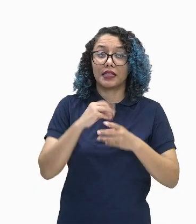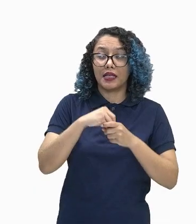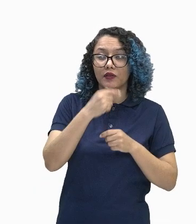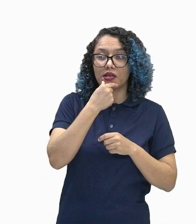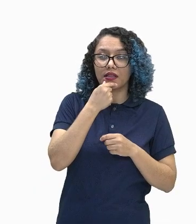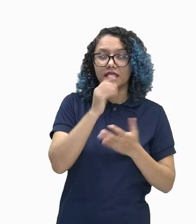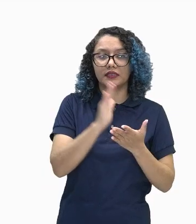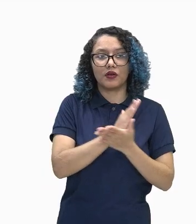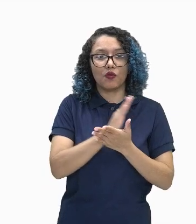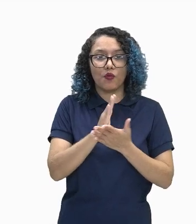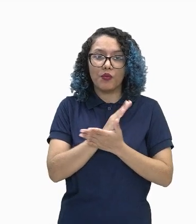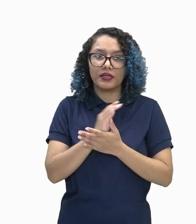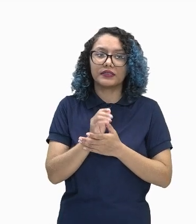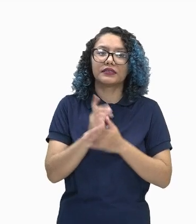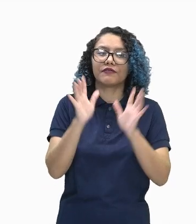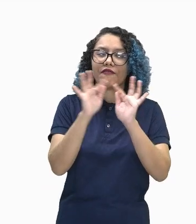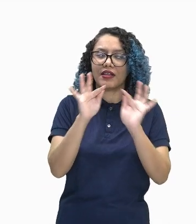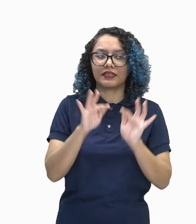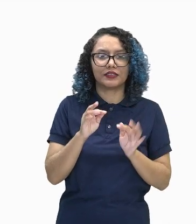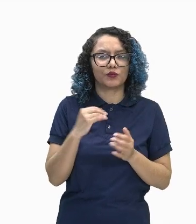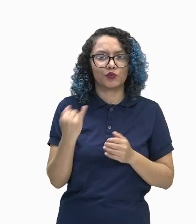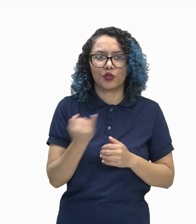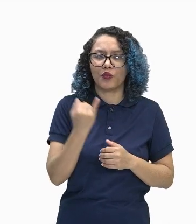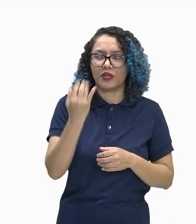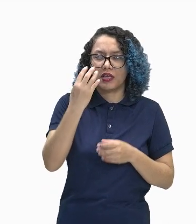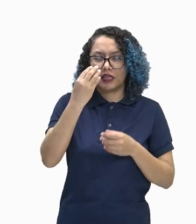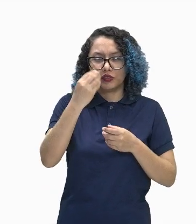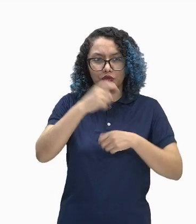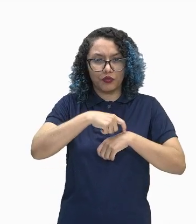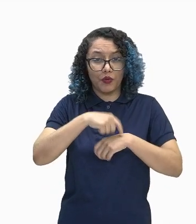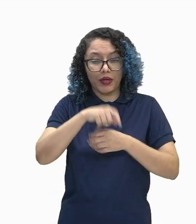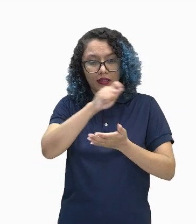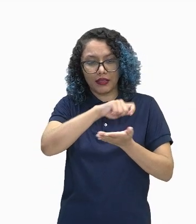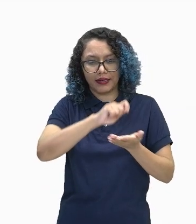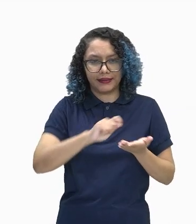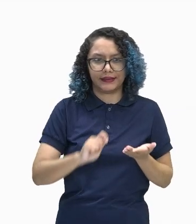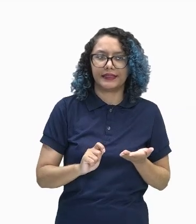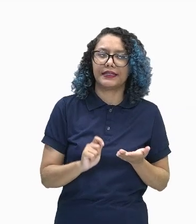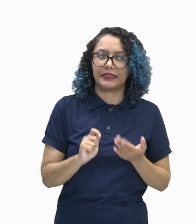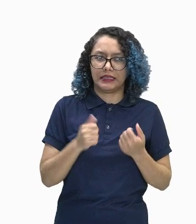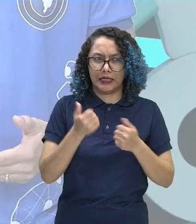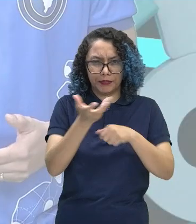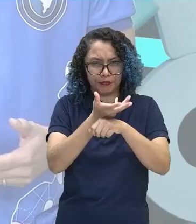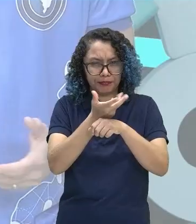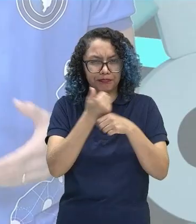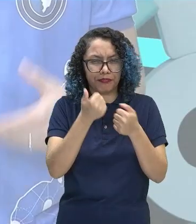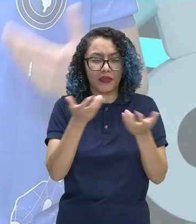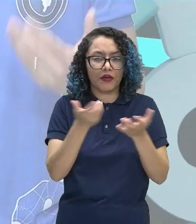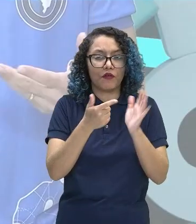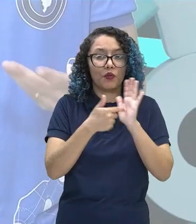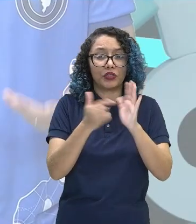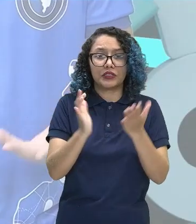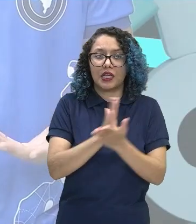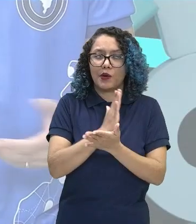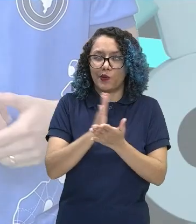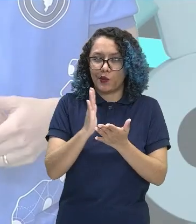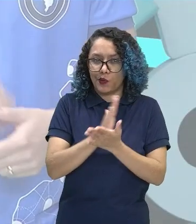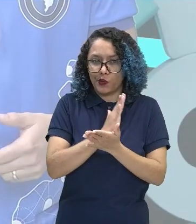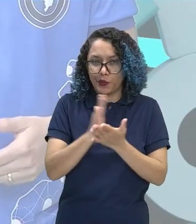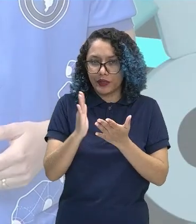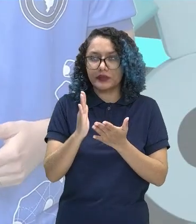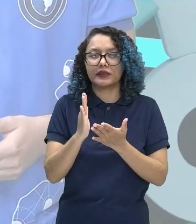serão muito úteis na nossa escrita em linguagem persuasiva, e eu quero apresentar algumas expressões